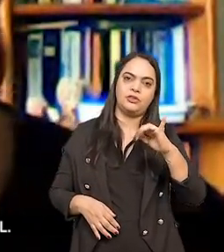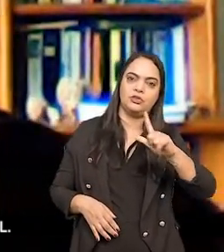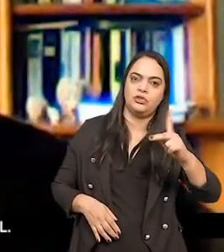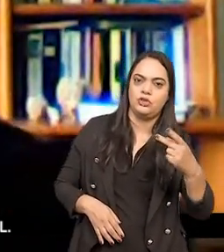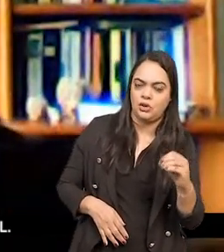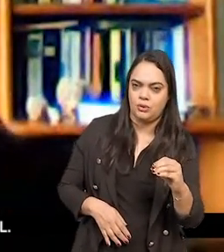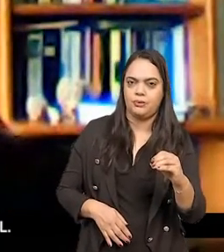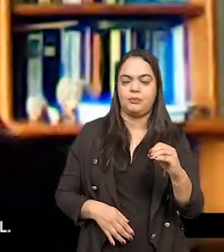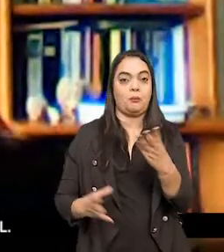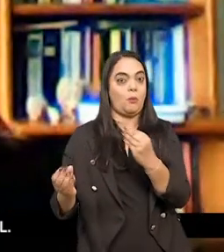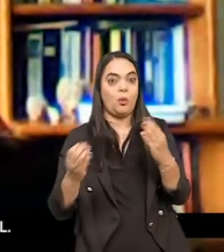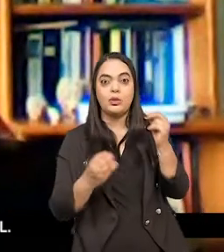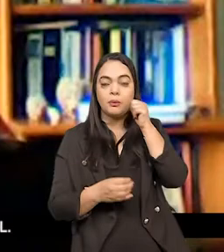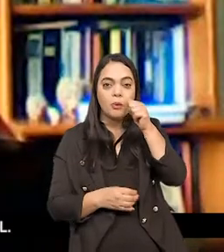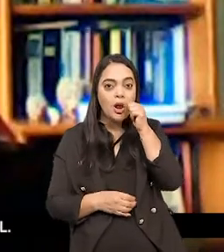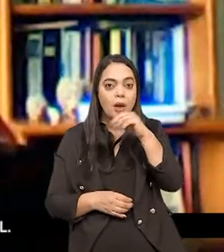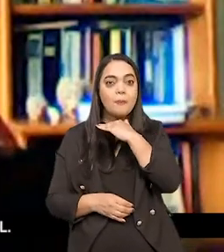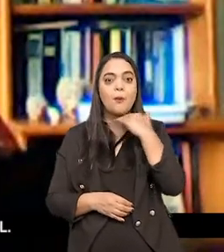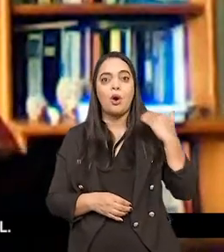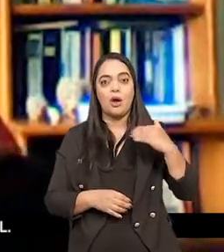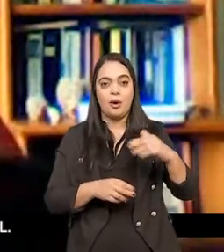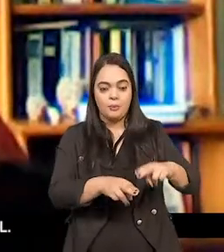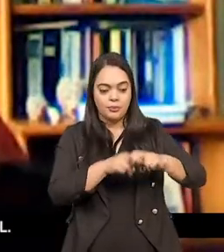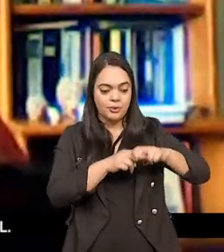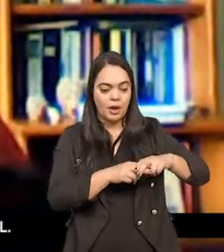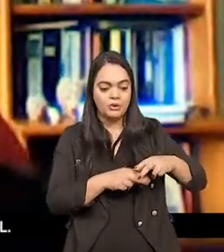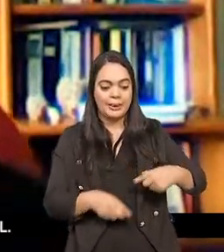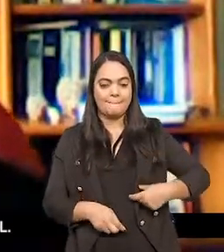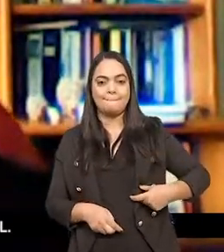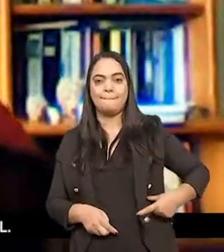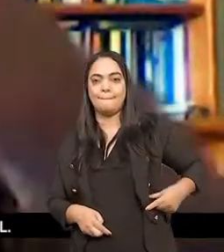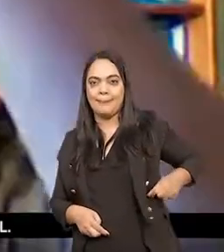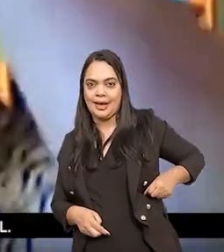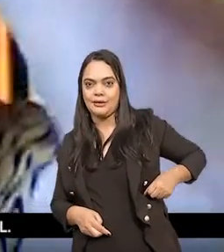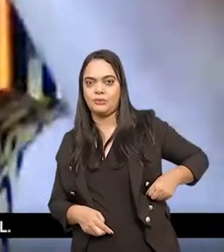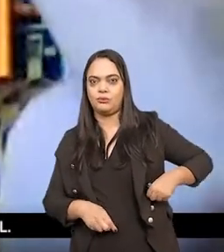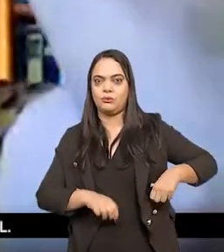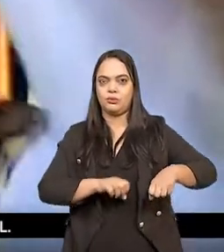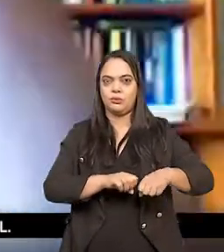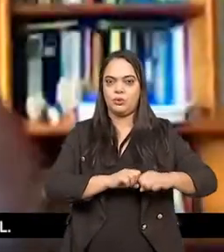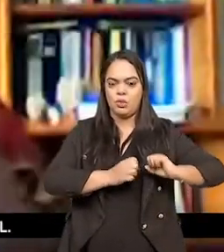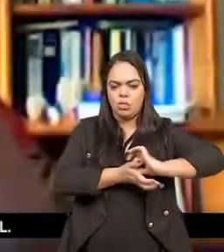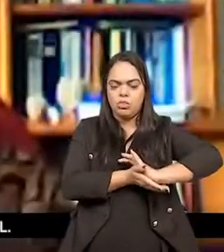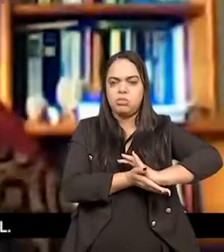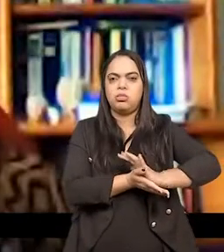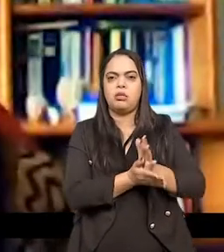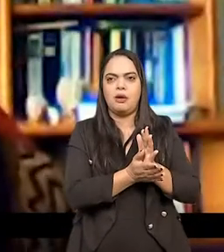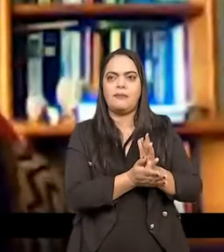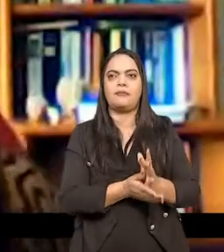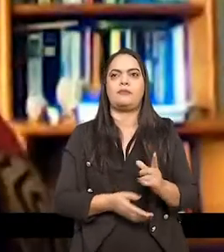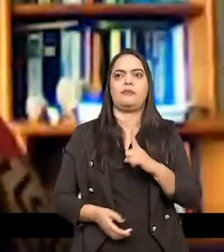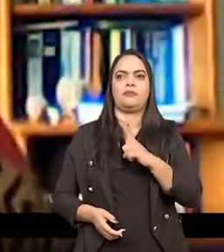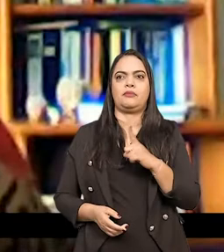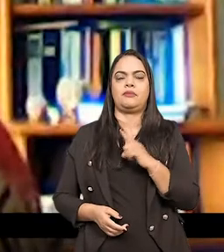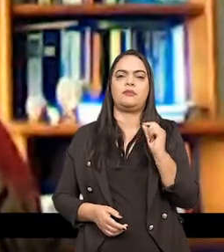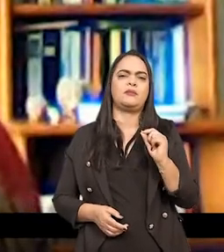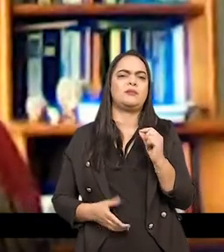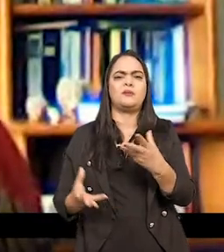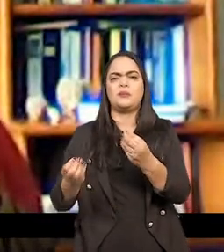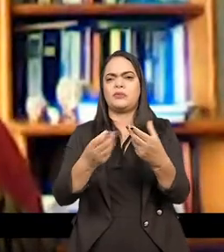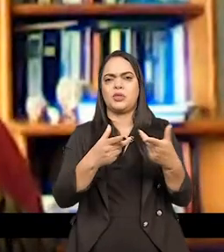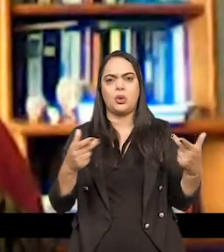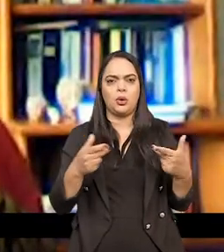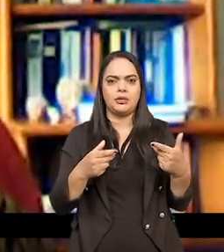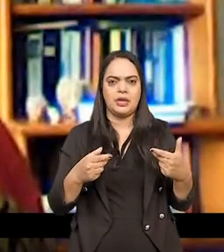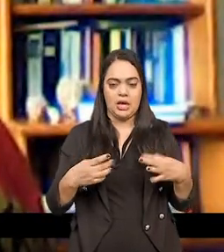Era anquinha, que era aquela bunda de, né, de ferro, era aqueles coques e tal. E a questão do